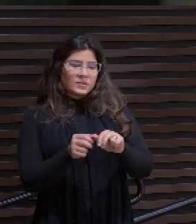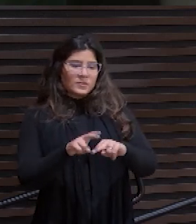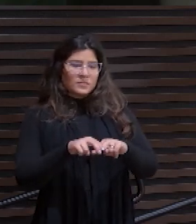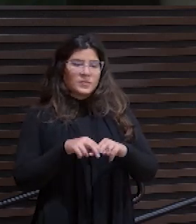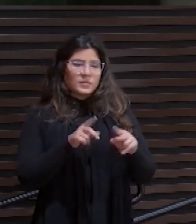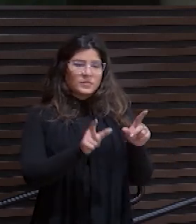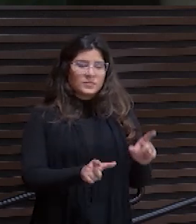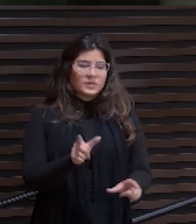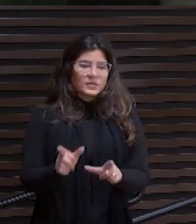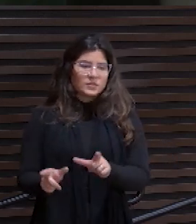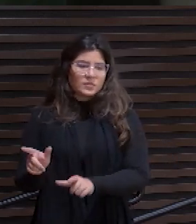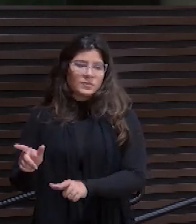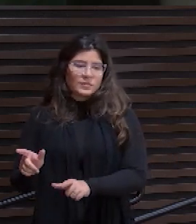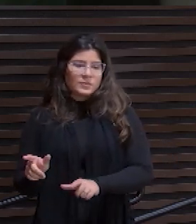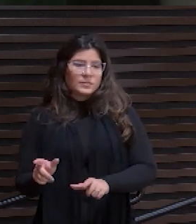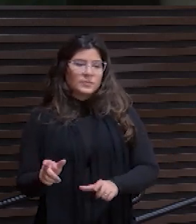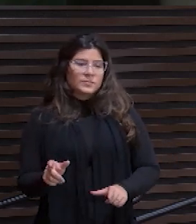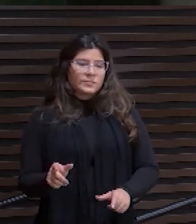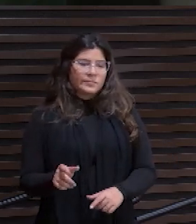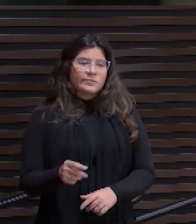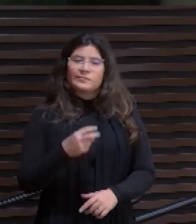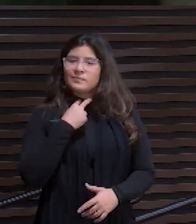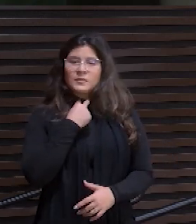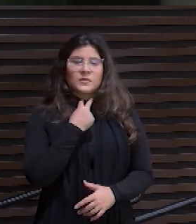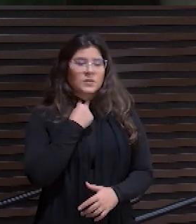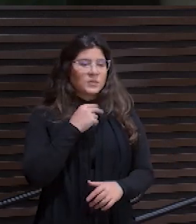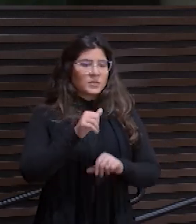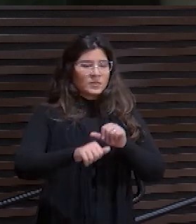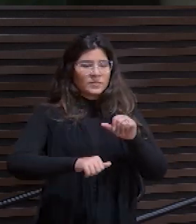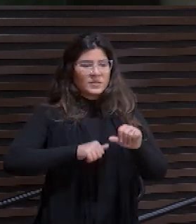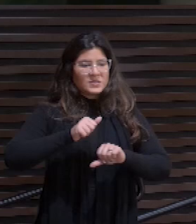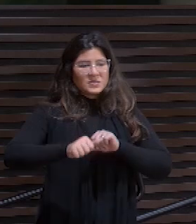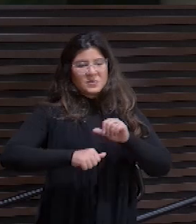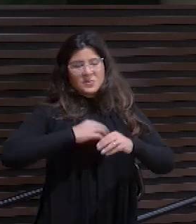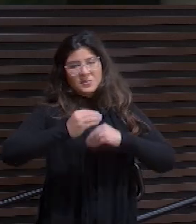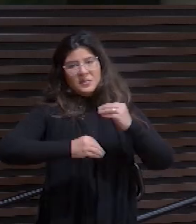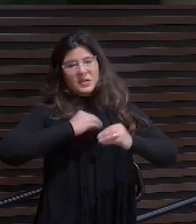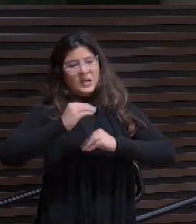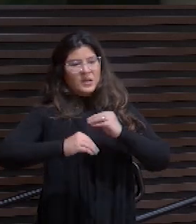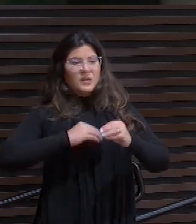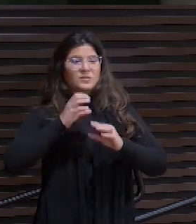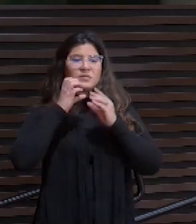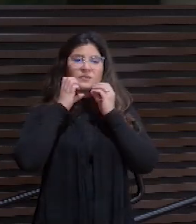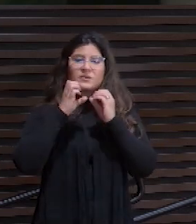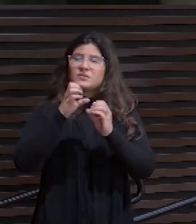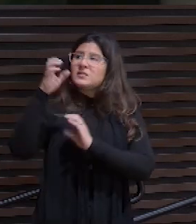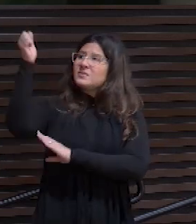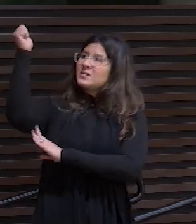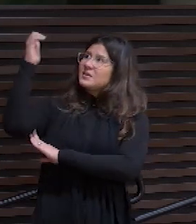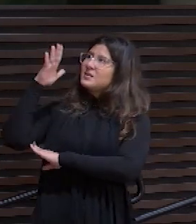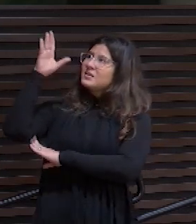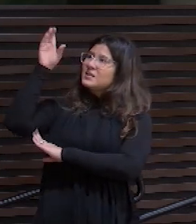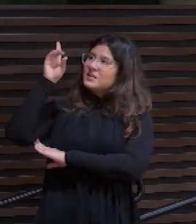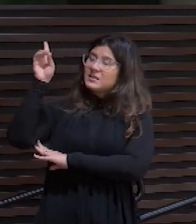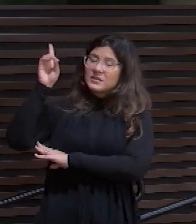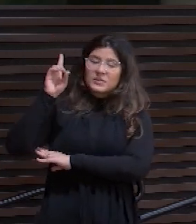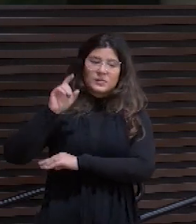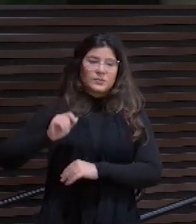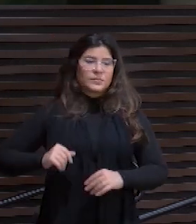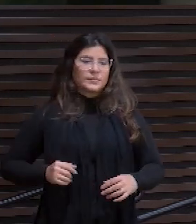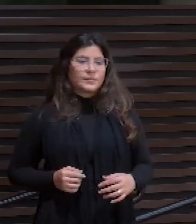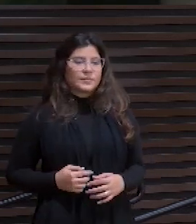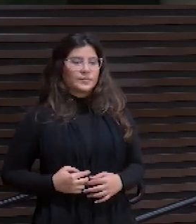isso não poderia ser misturado com o evangelho da graça de Deus. Então, uma coisa são as